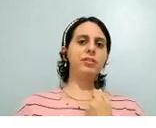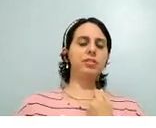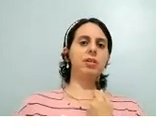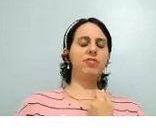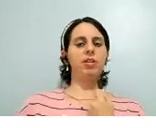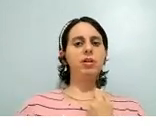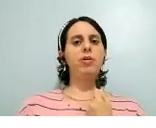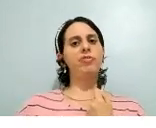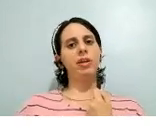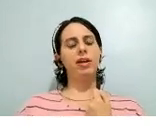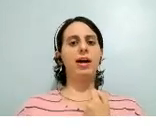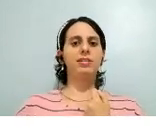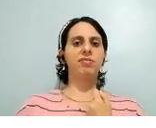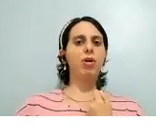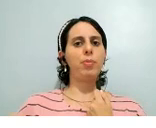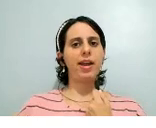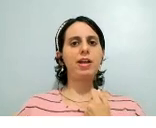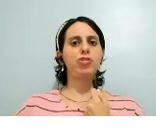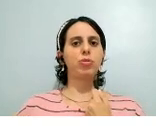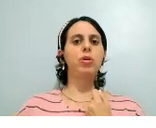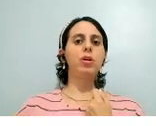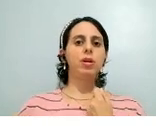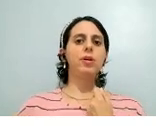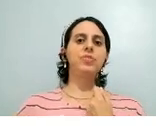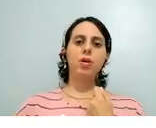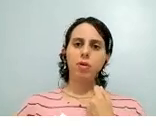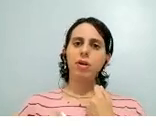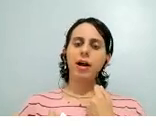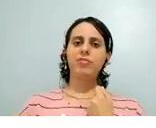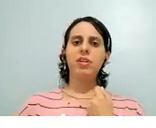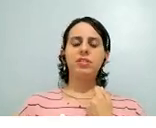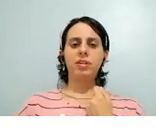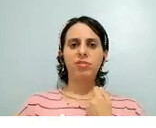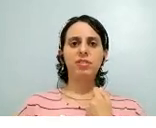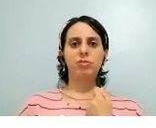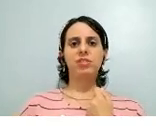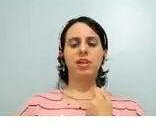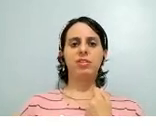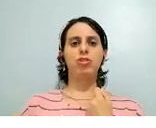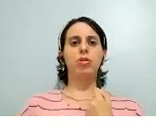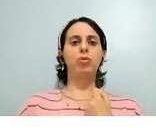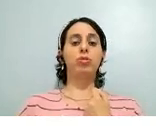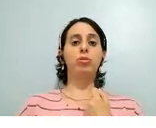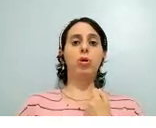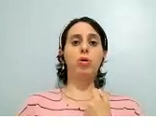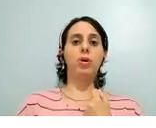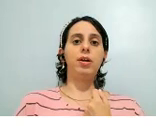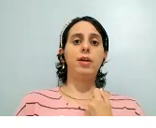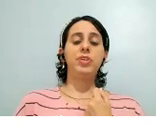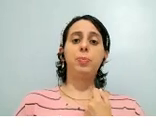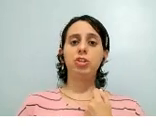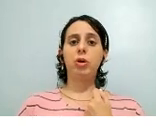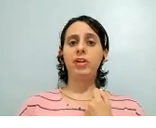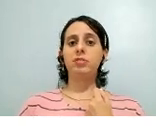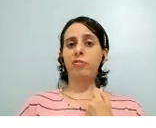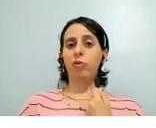dar orientação, ele vai falar, não, fica em casa, vai ao médico. Então, avise se você está sentindo algum sintoma.